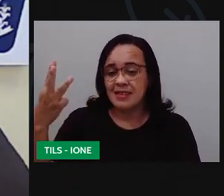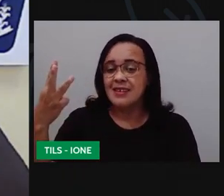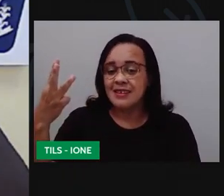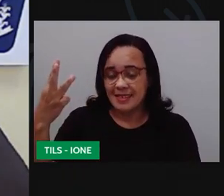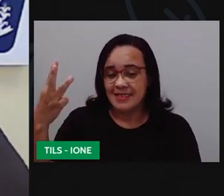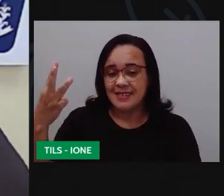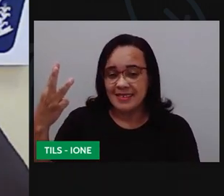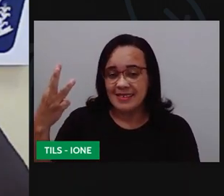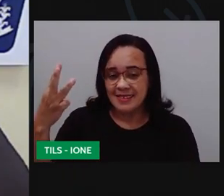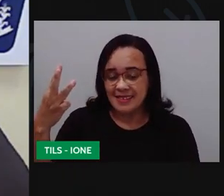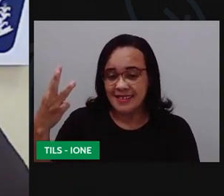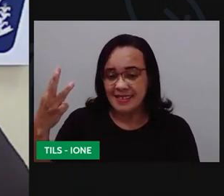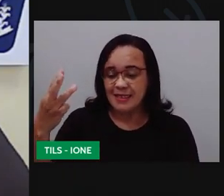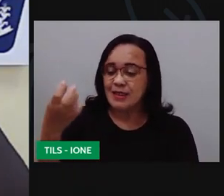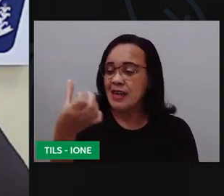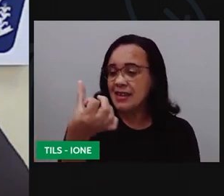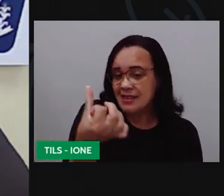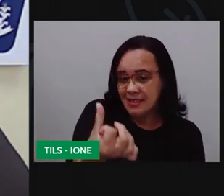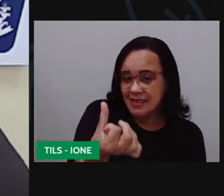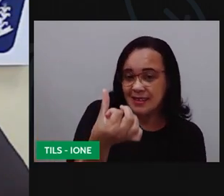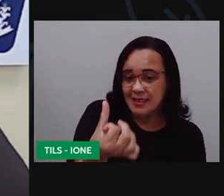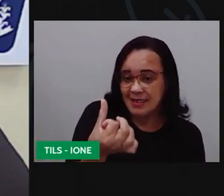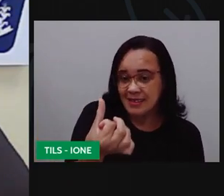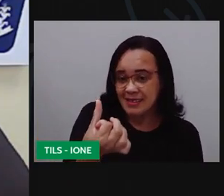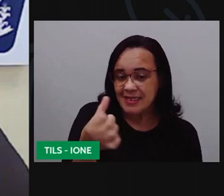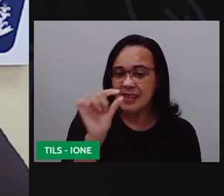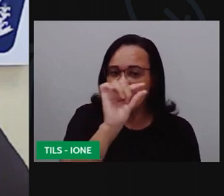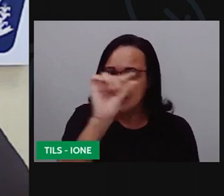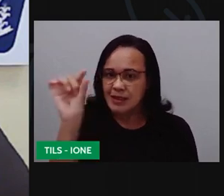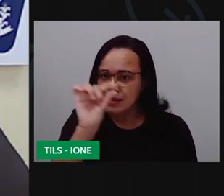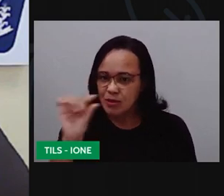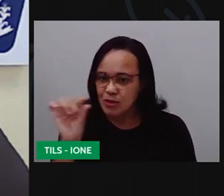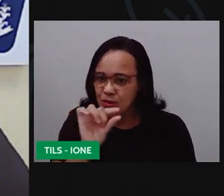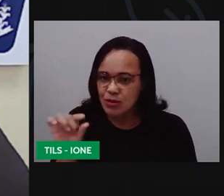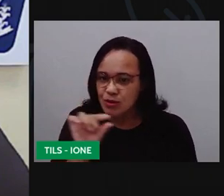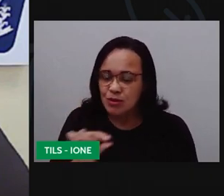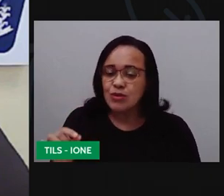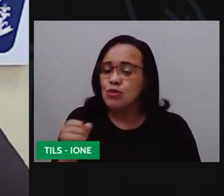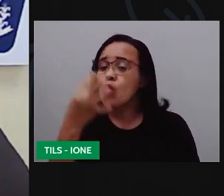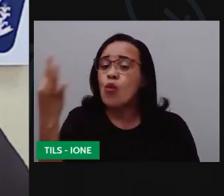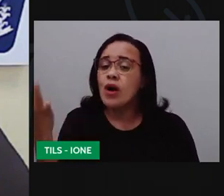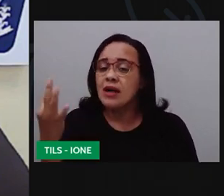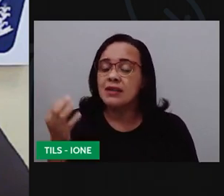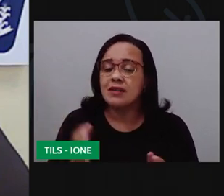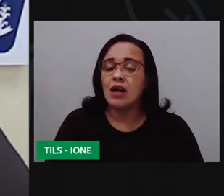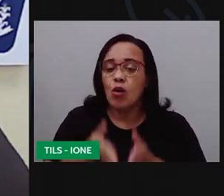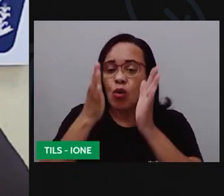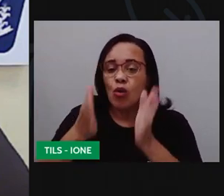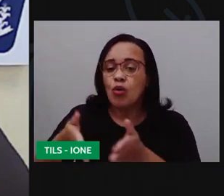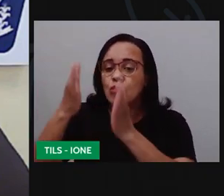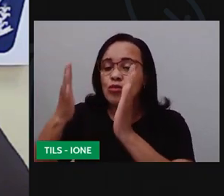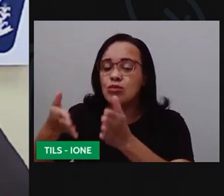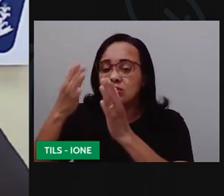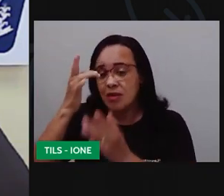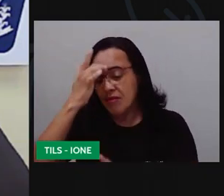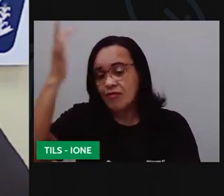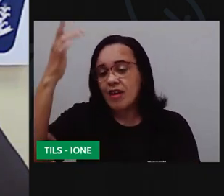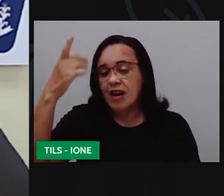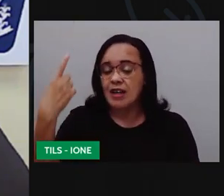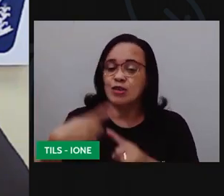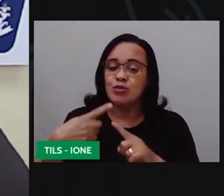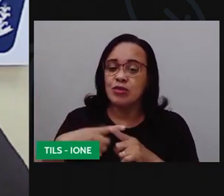6 quantas, ó? 6 linhas vezes 3 colunas. E 6 vezes 3 é